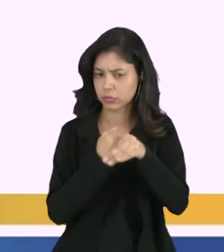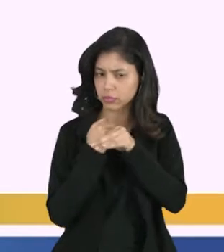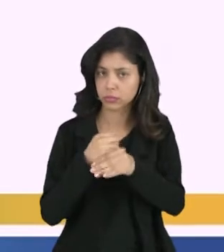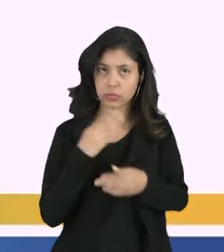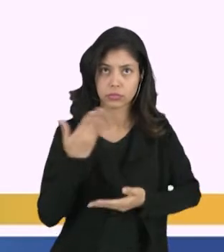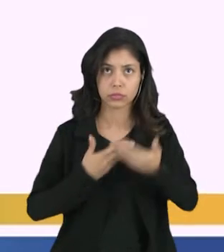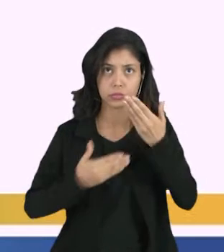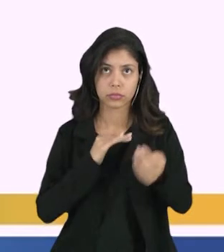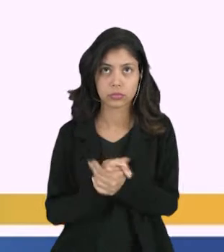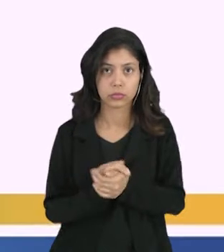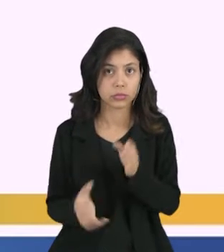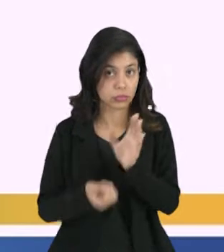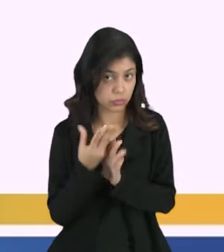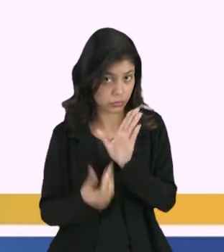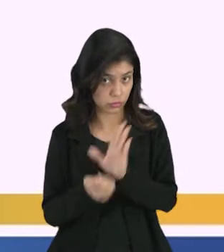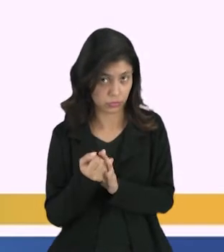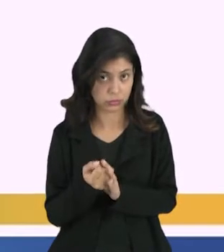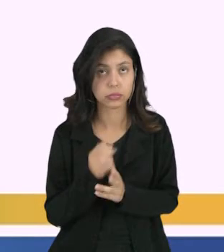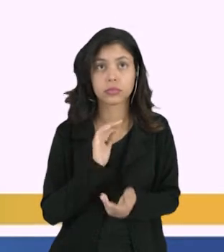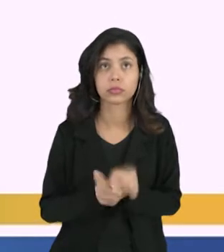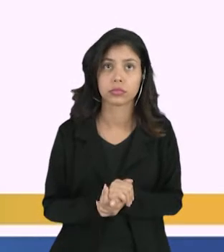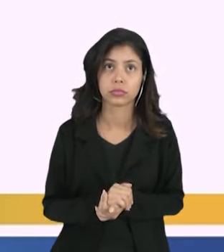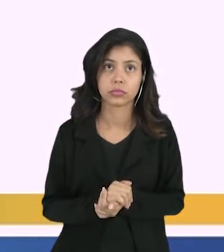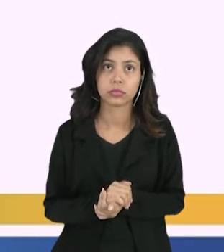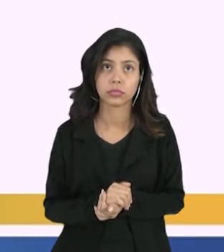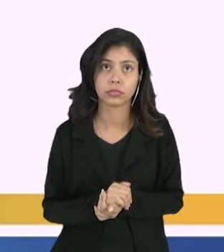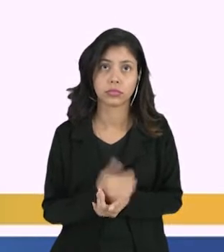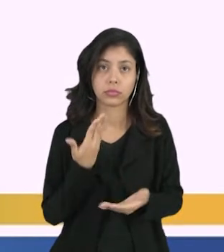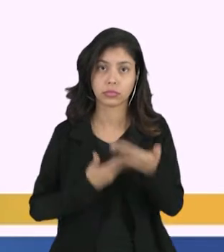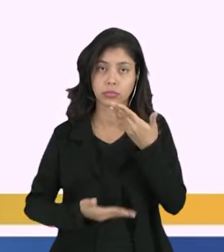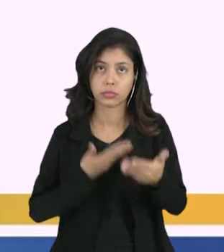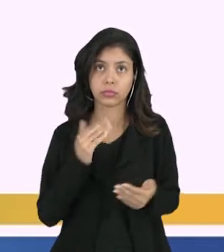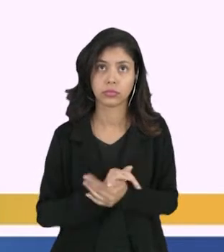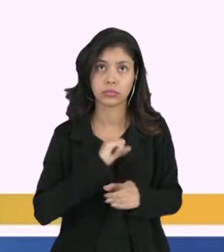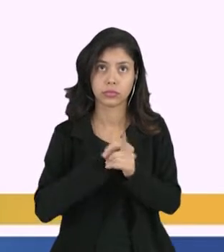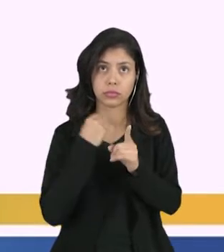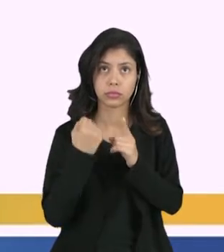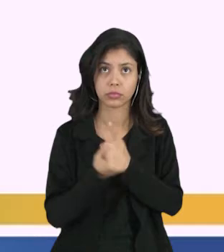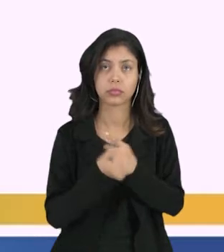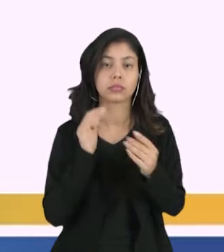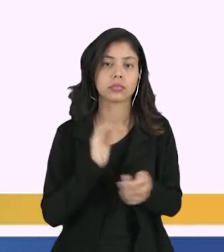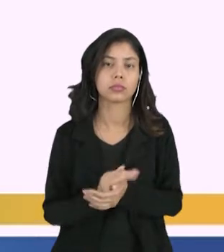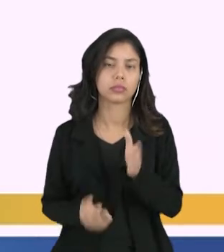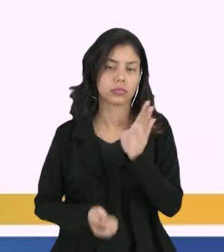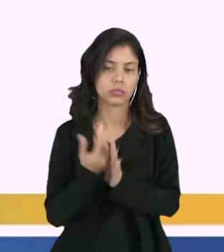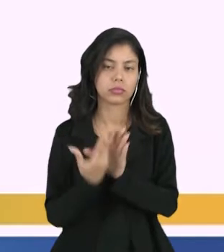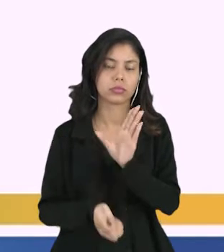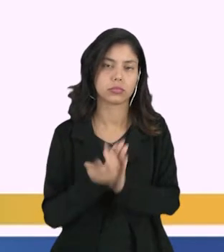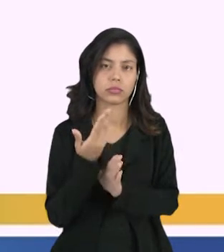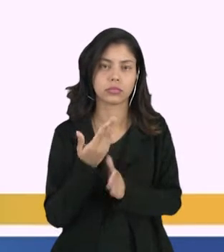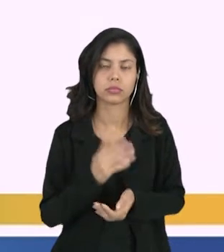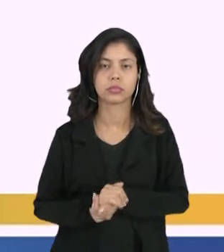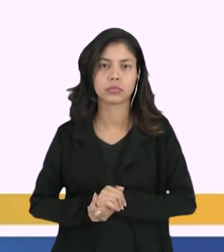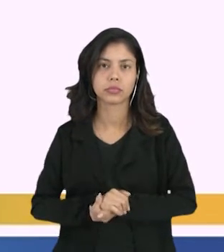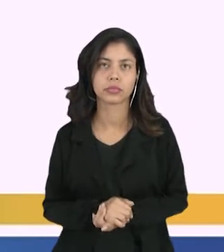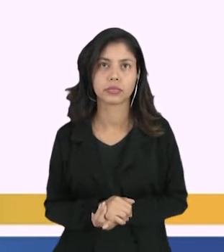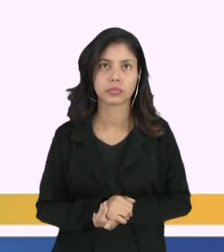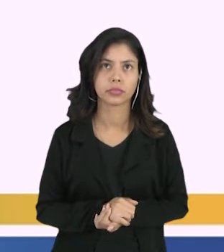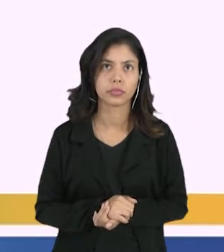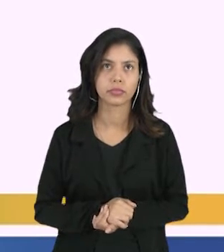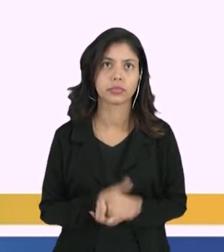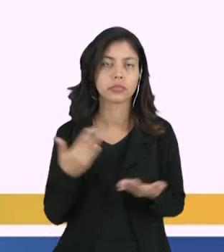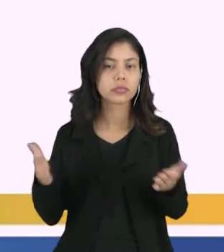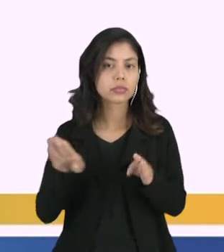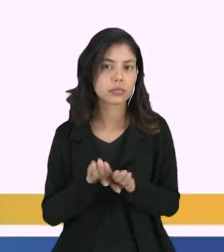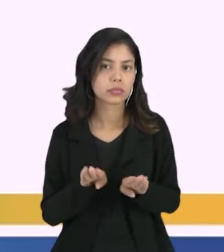estabelecem relações entre si que são chamadas então de relações sociais de produção,